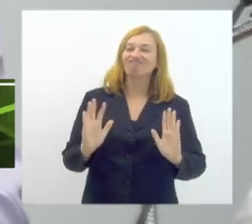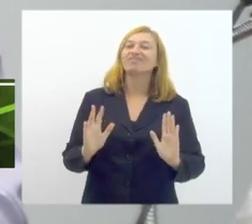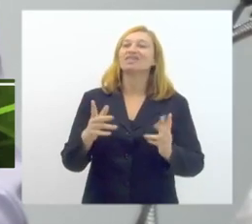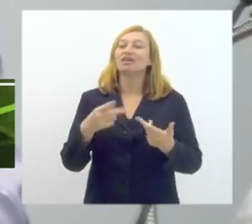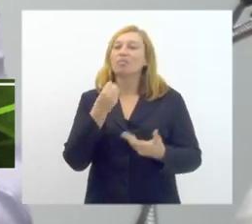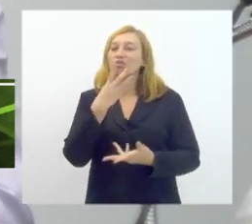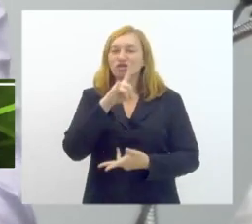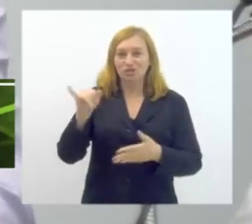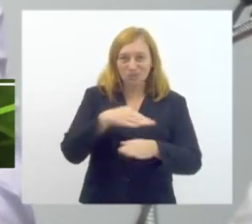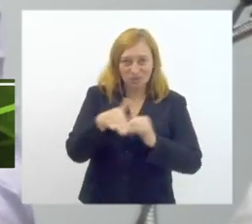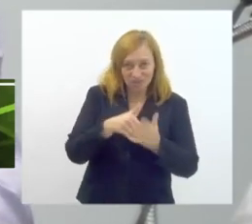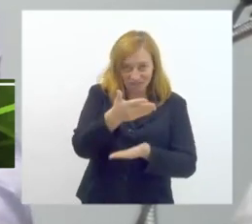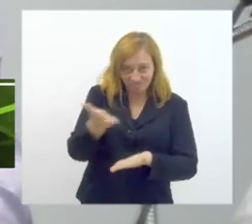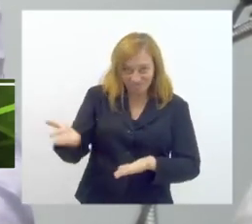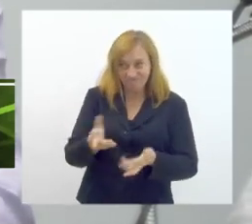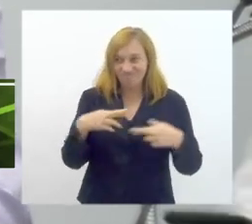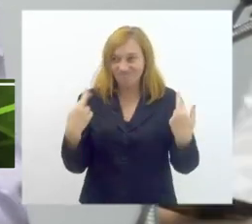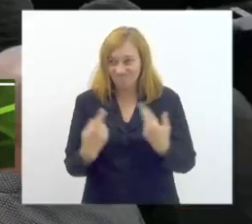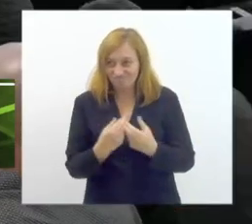dia. Obrigado.